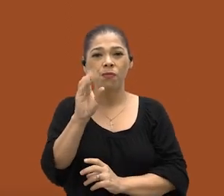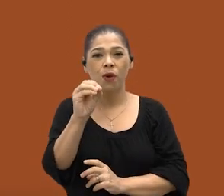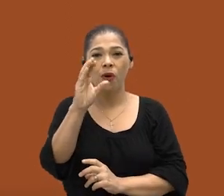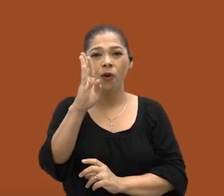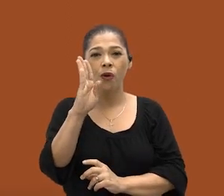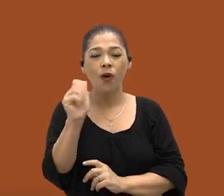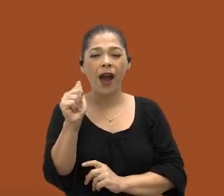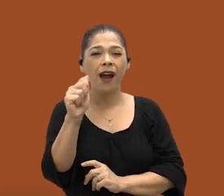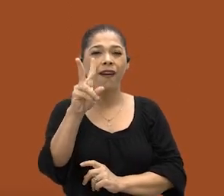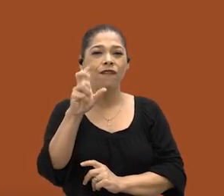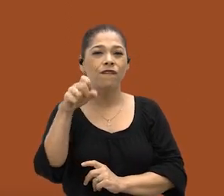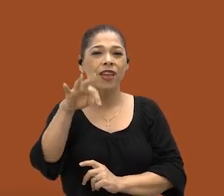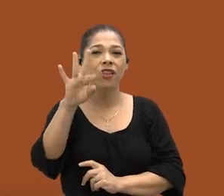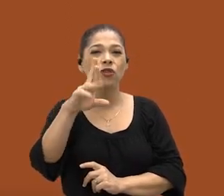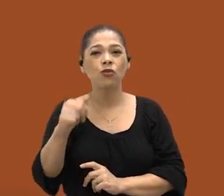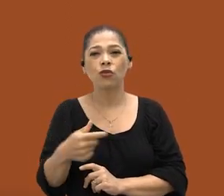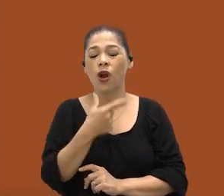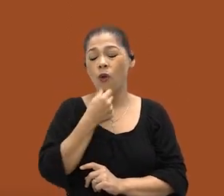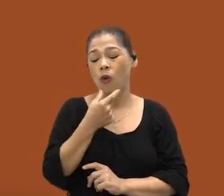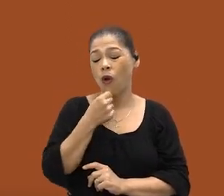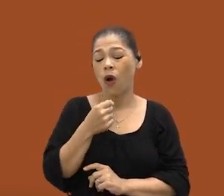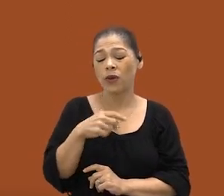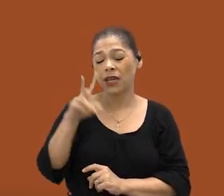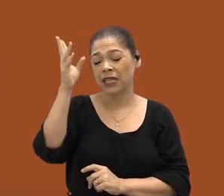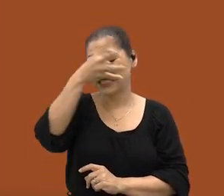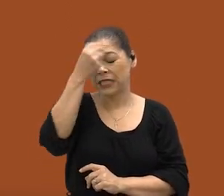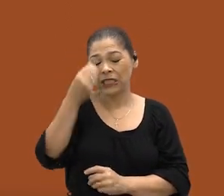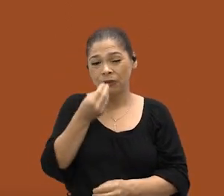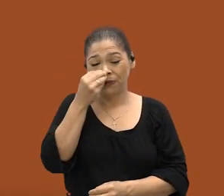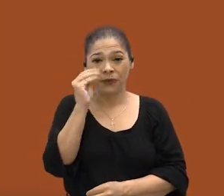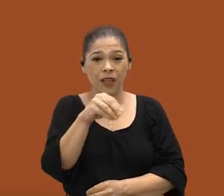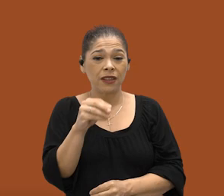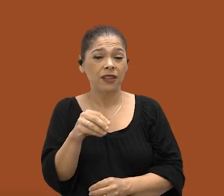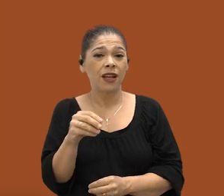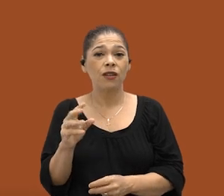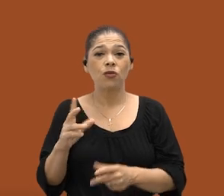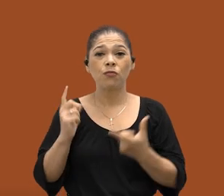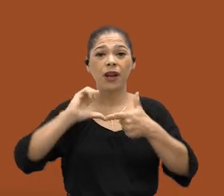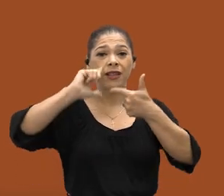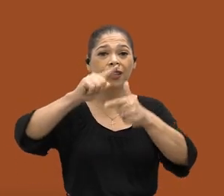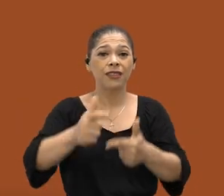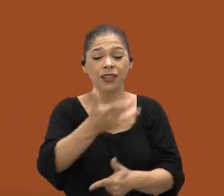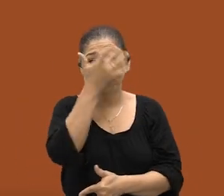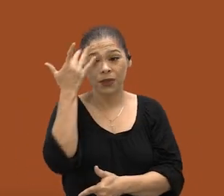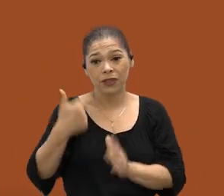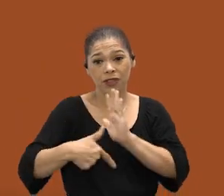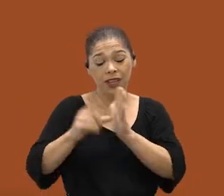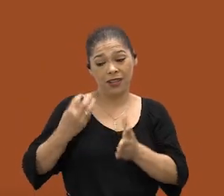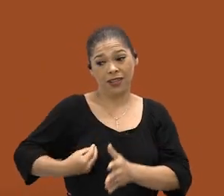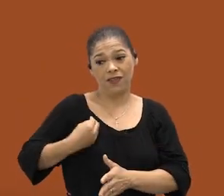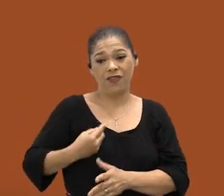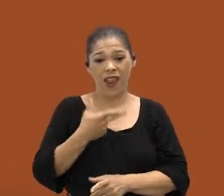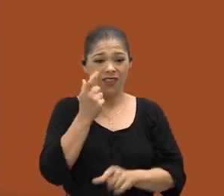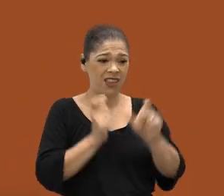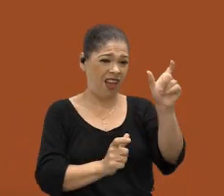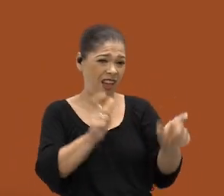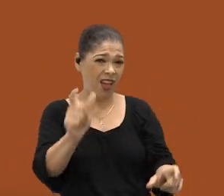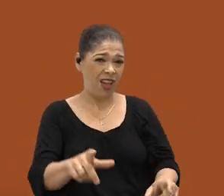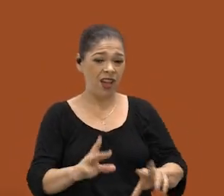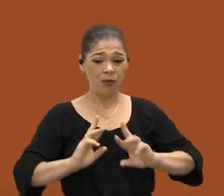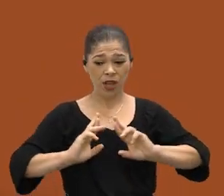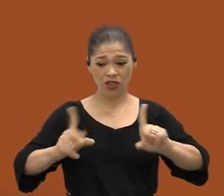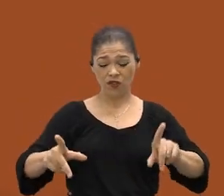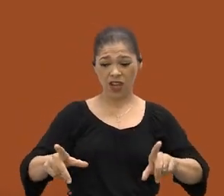Santos então a gente esquece uma tradição Esquece as pessoas que aqui estavam porque não se entendiam com pessoas